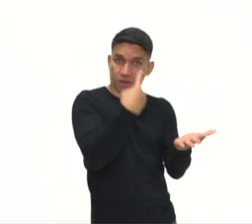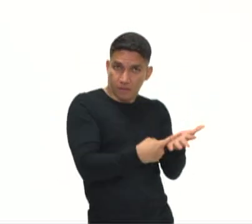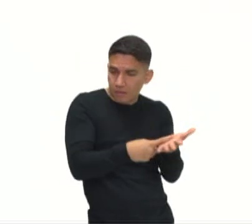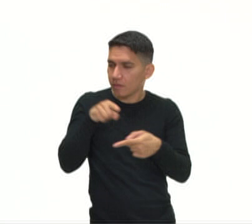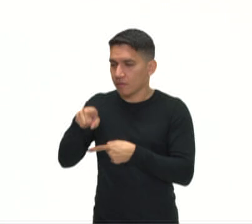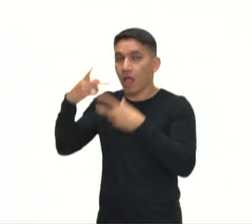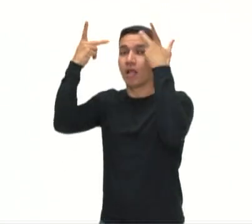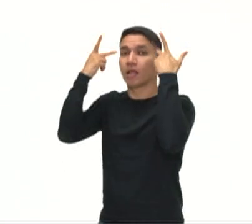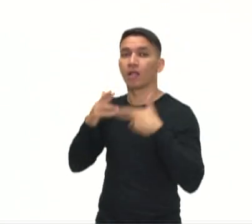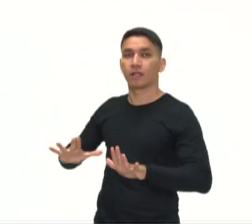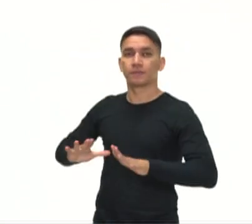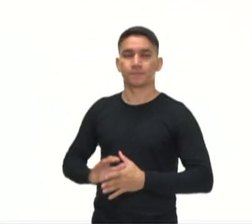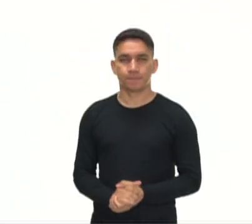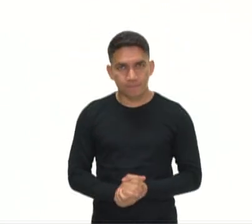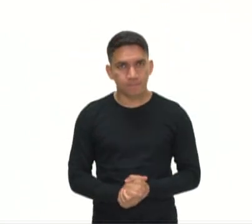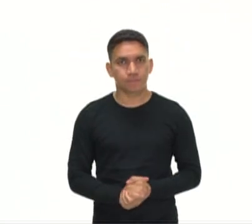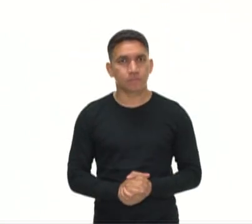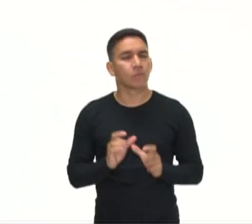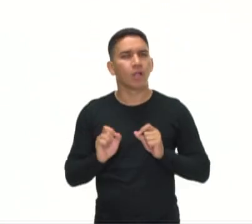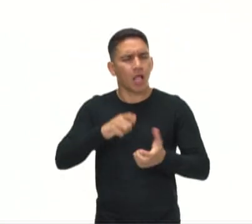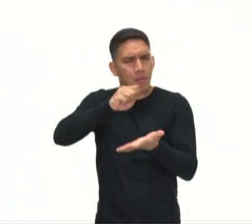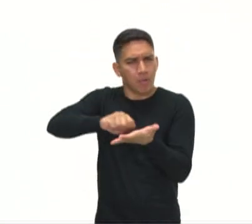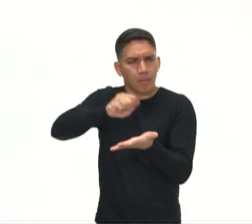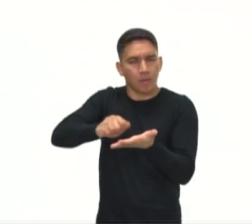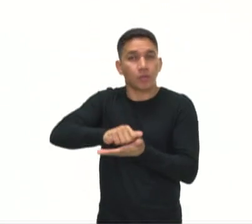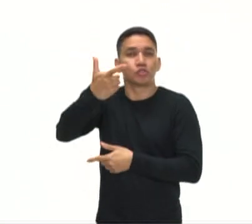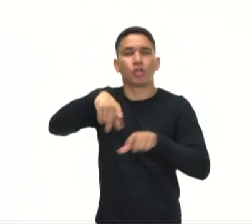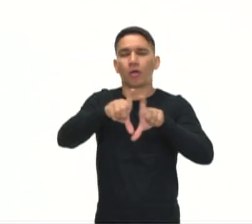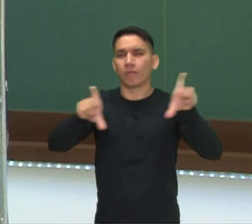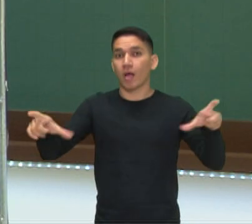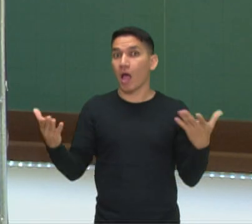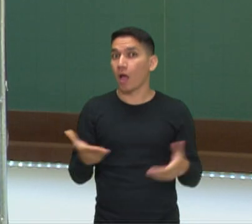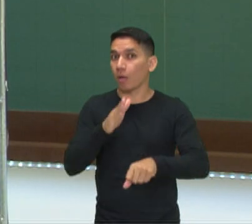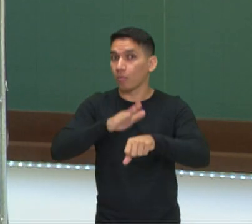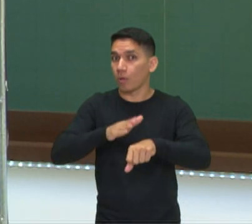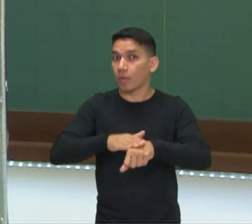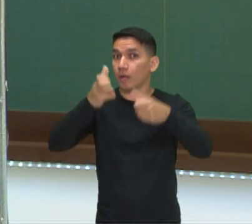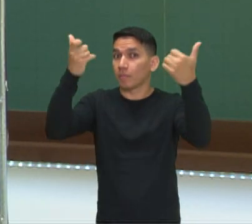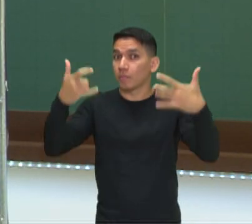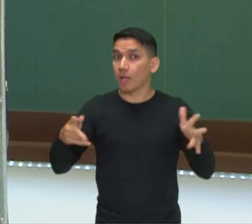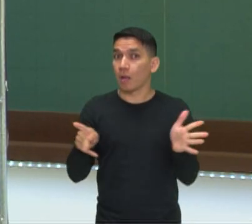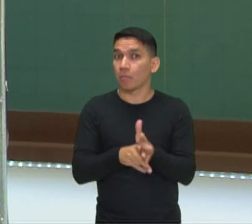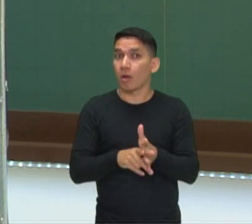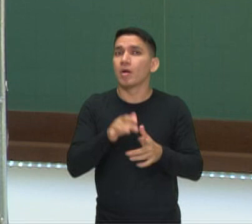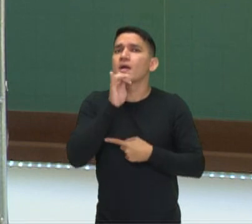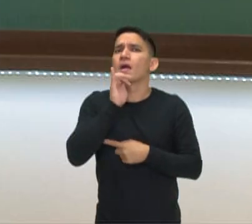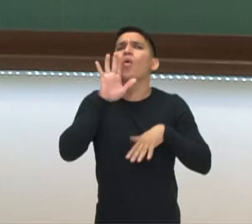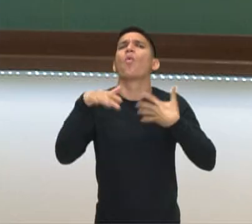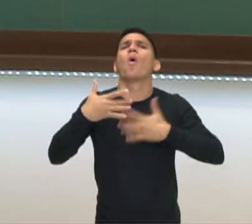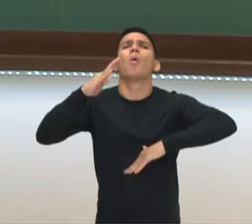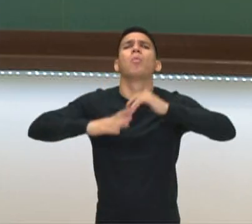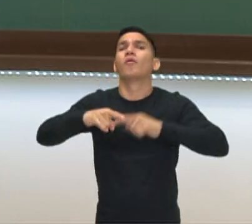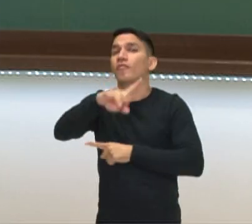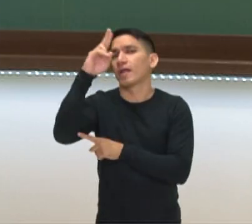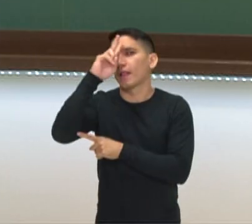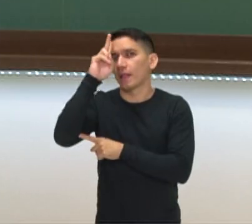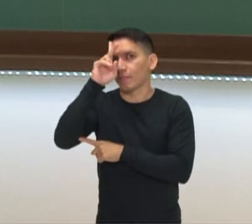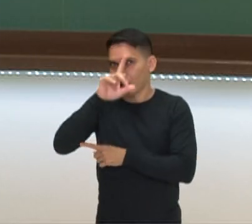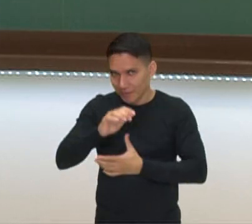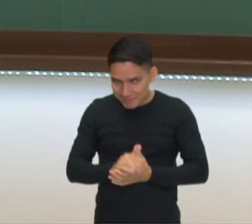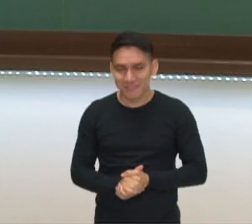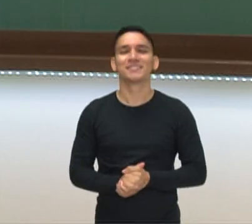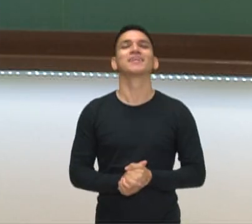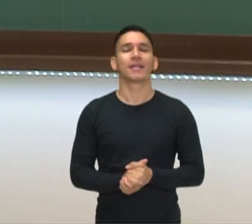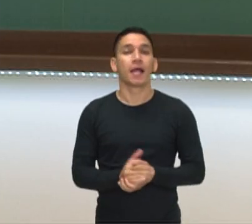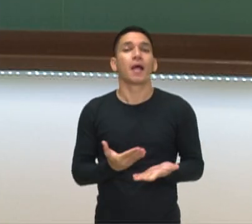mecânica e a orgânica. Escreva mais um parágrafo e agora citando exemplos. Que profissões vocês